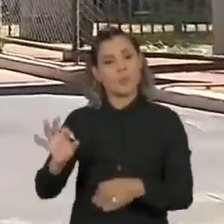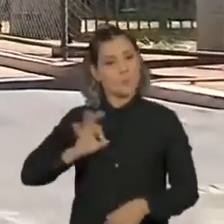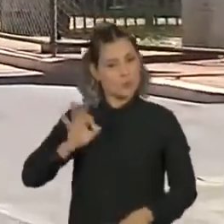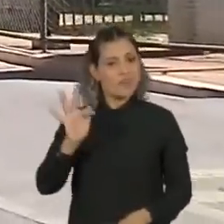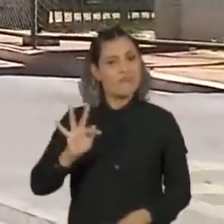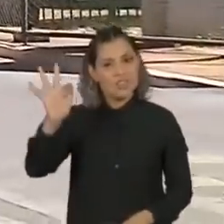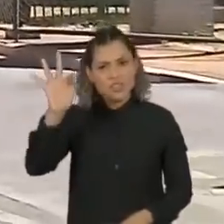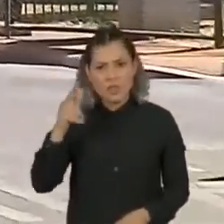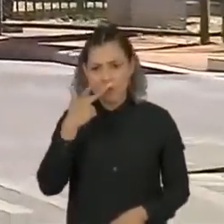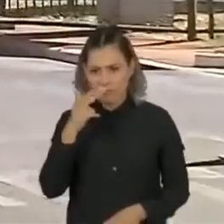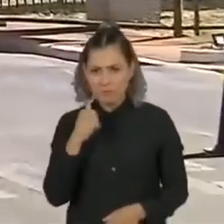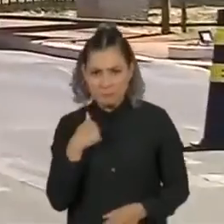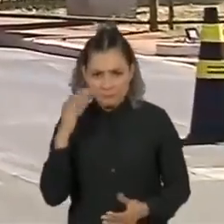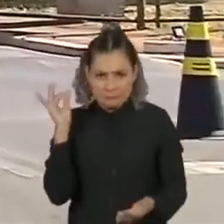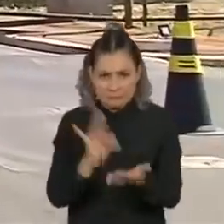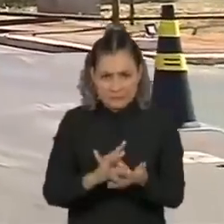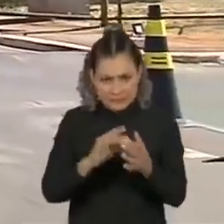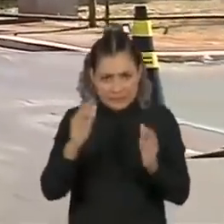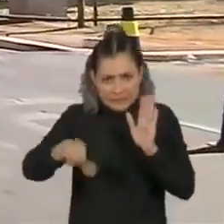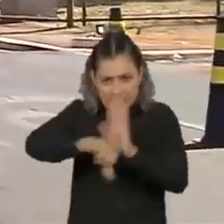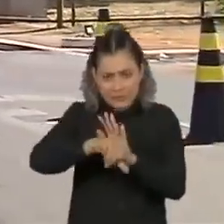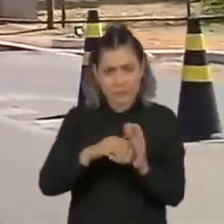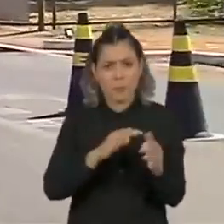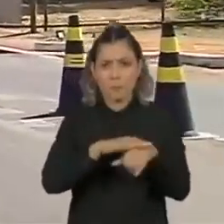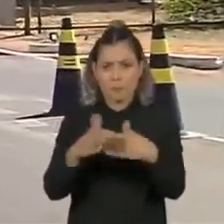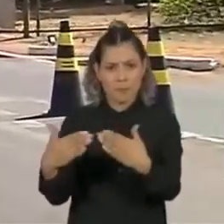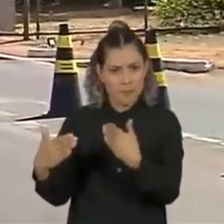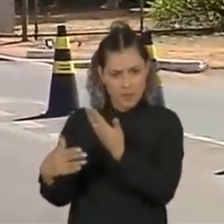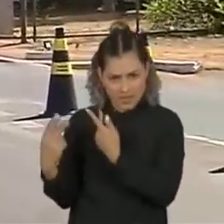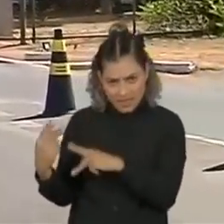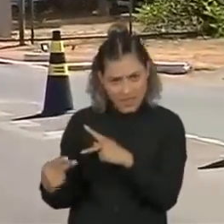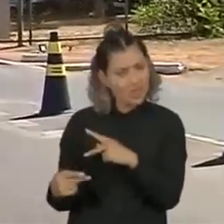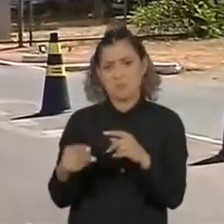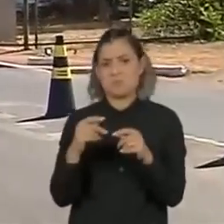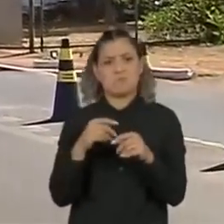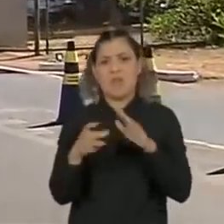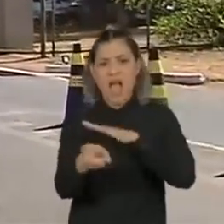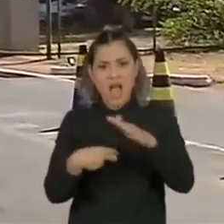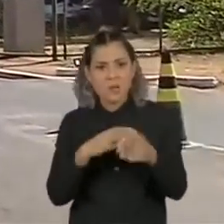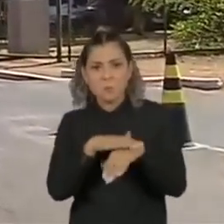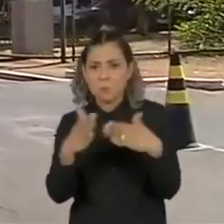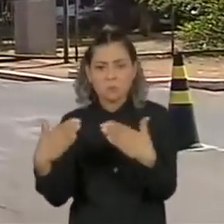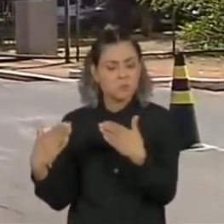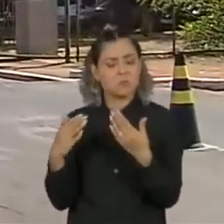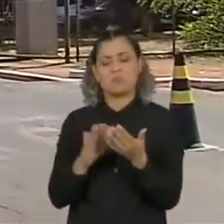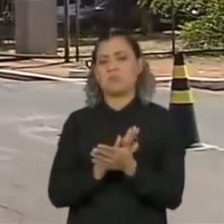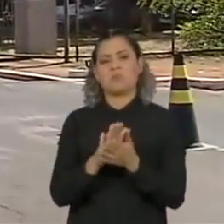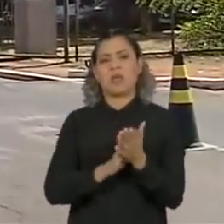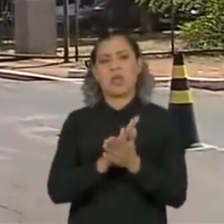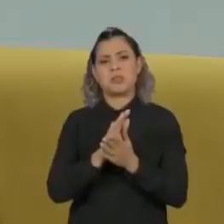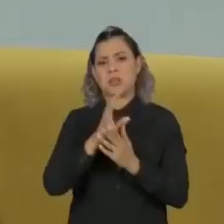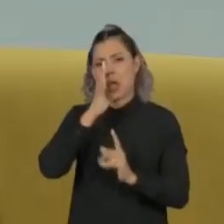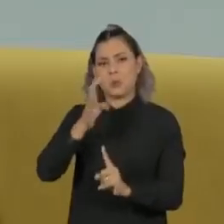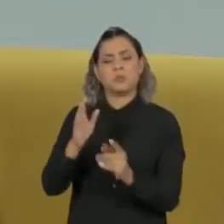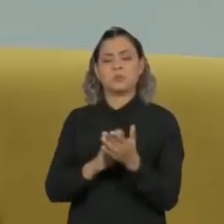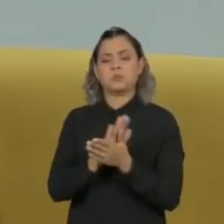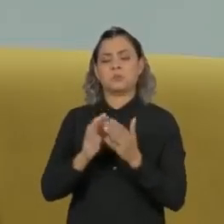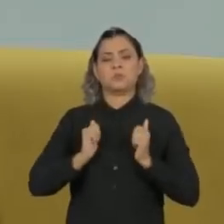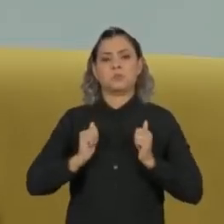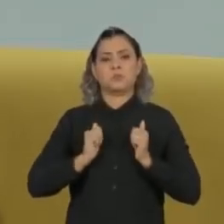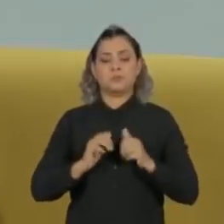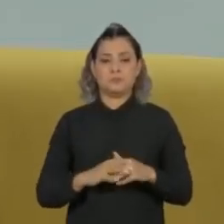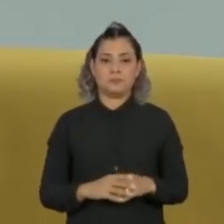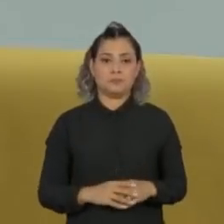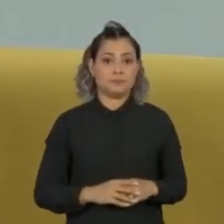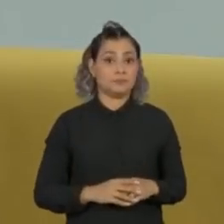Federal não viu indícios de crime nas conversas de Greenwald com um dos hackers e não indiciou o jornalista.